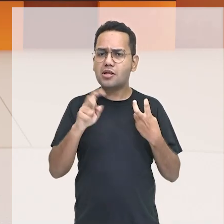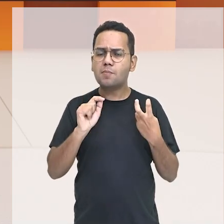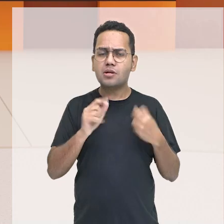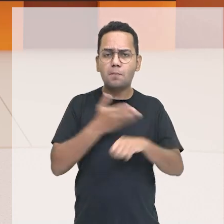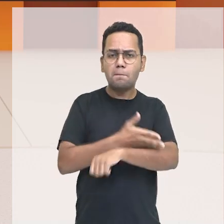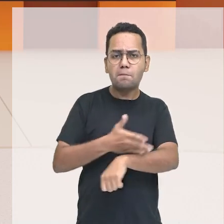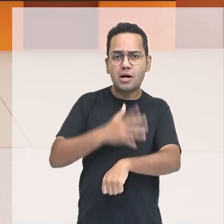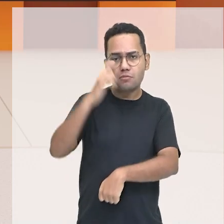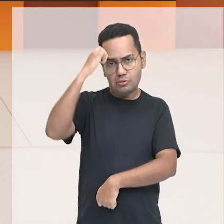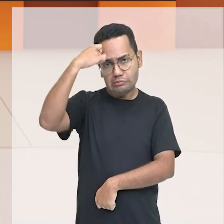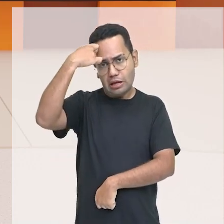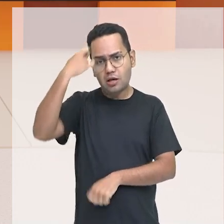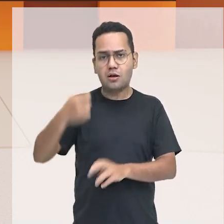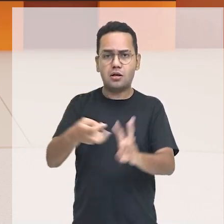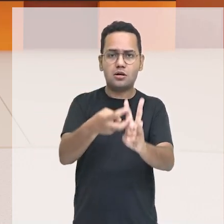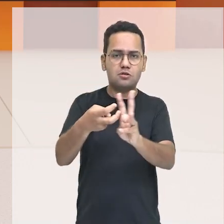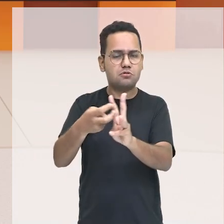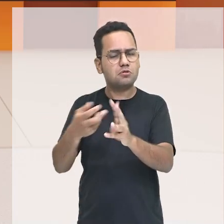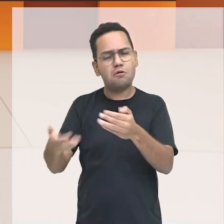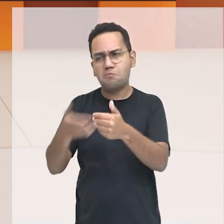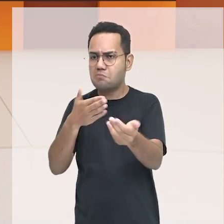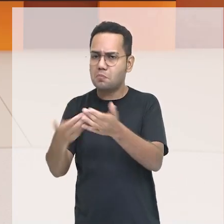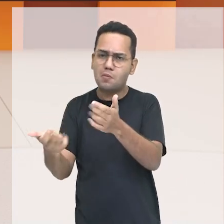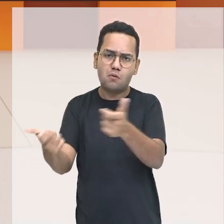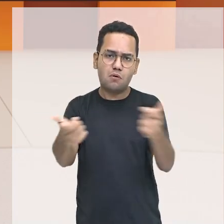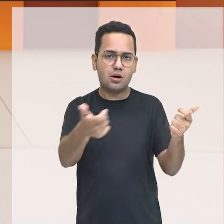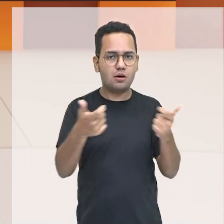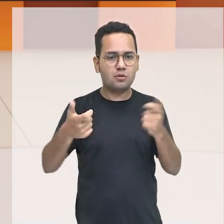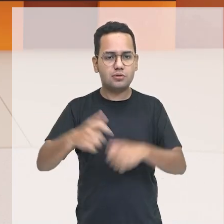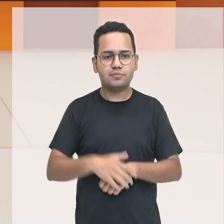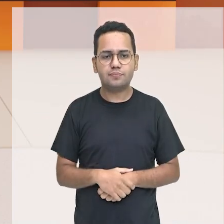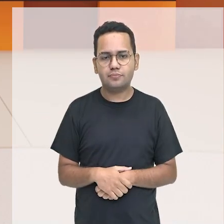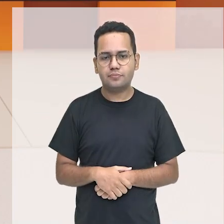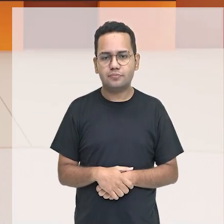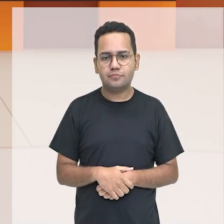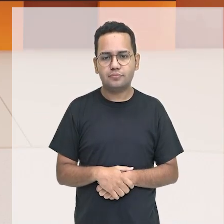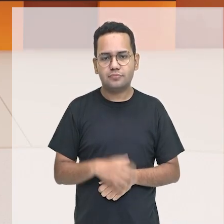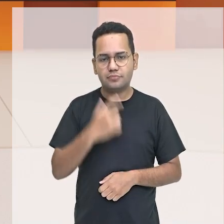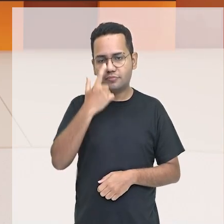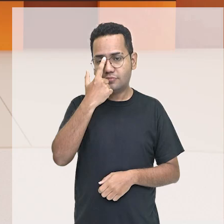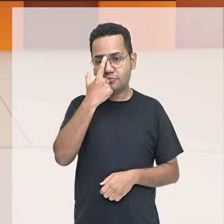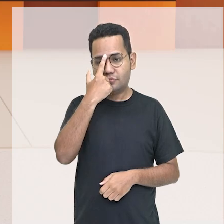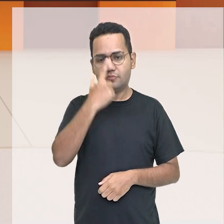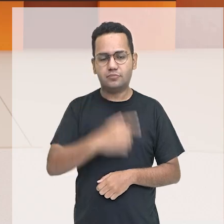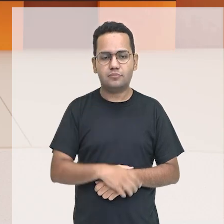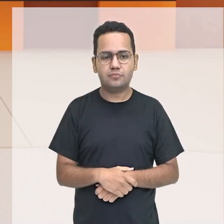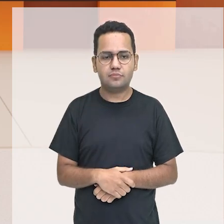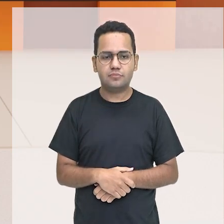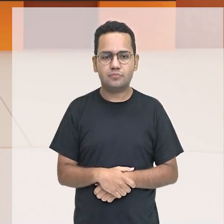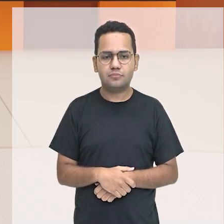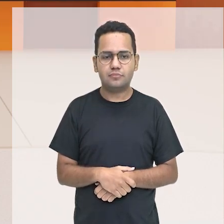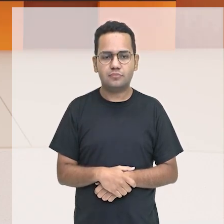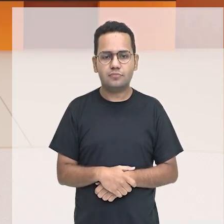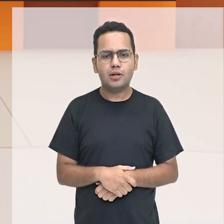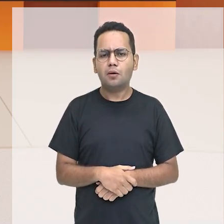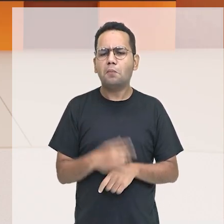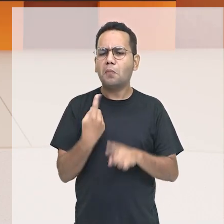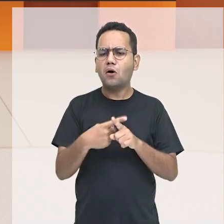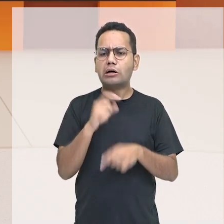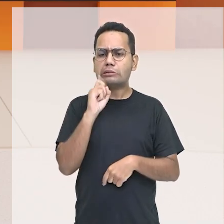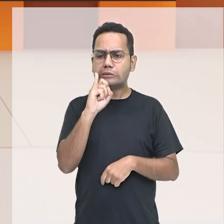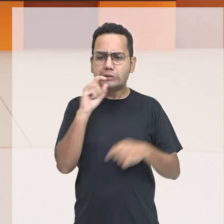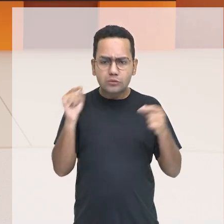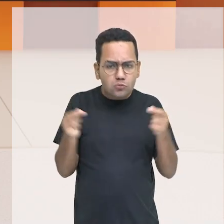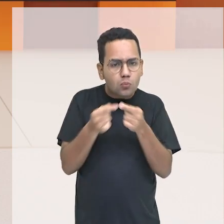negro, onde quer que estejamos. Se habitamos na Amazônia, somos alinhavados em